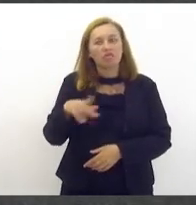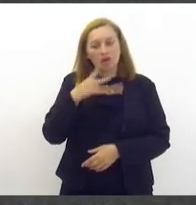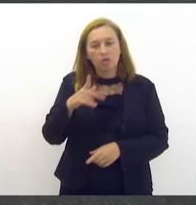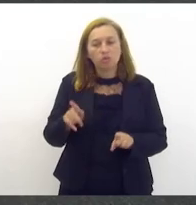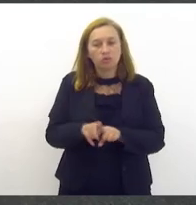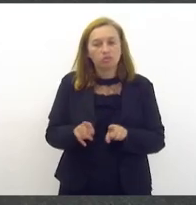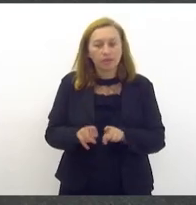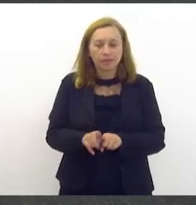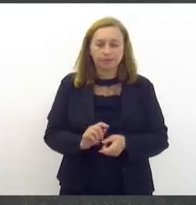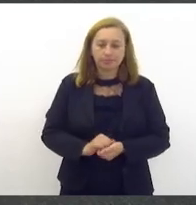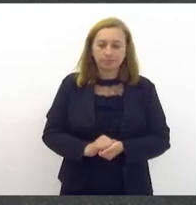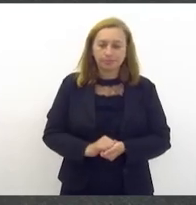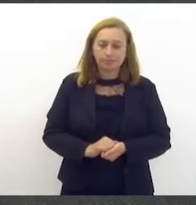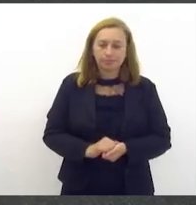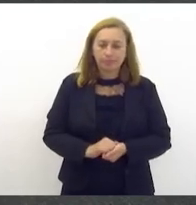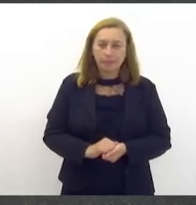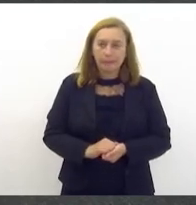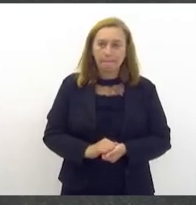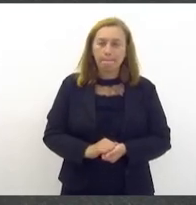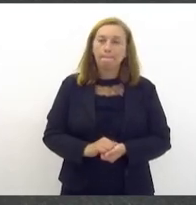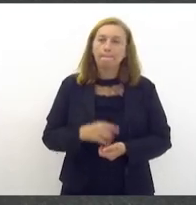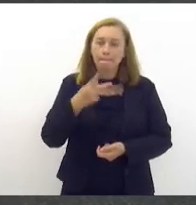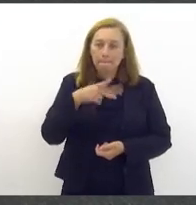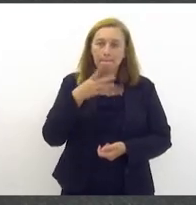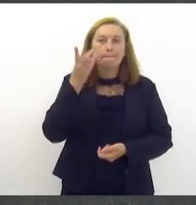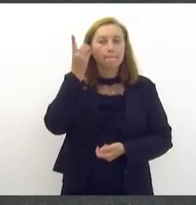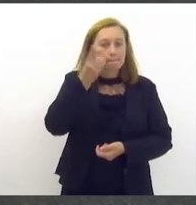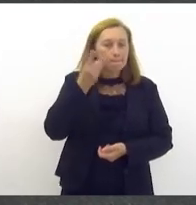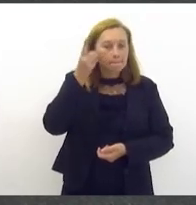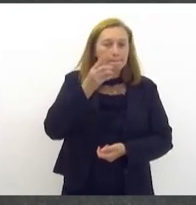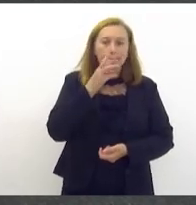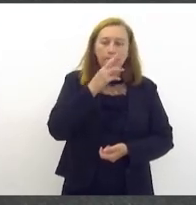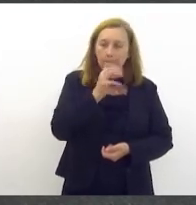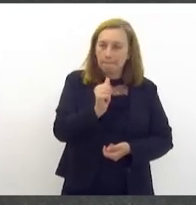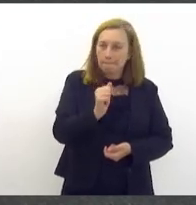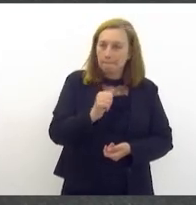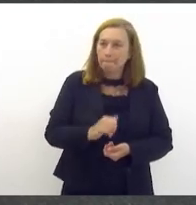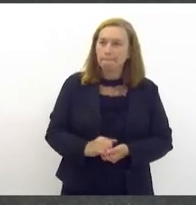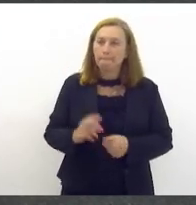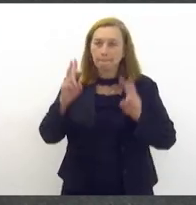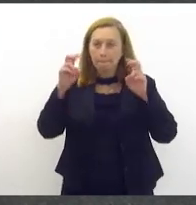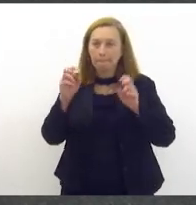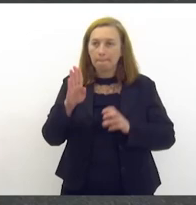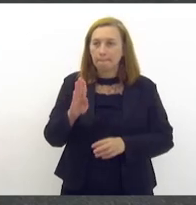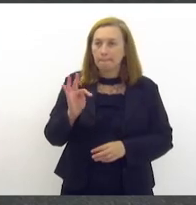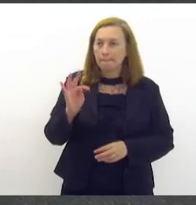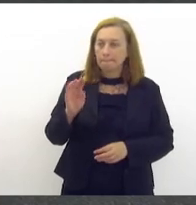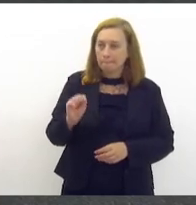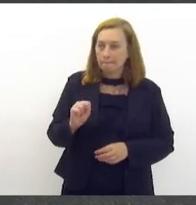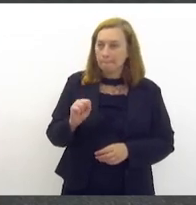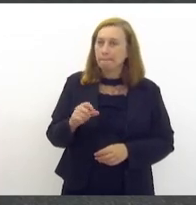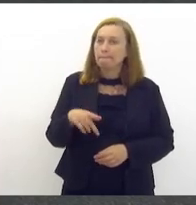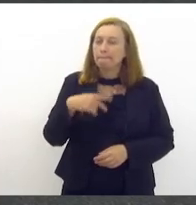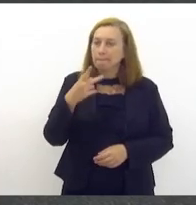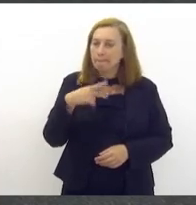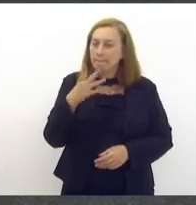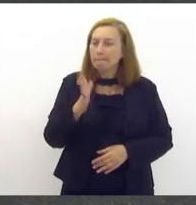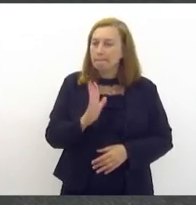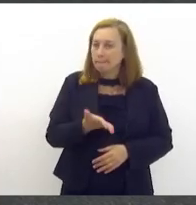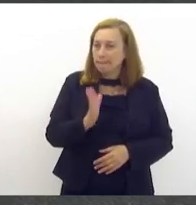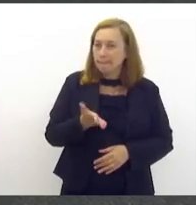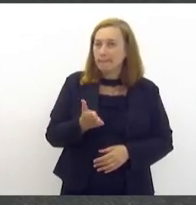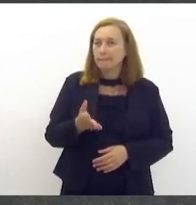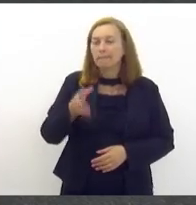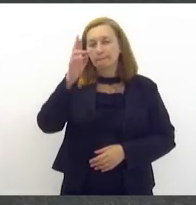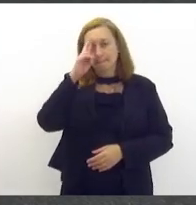falou também, e falei já com o deputado Amorim, deputado Felipe Pobel, que é a questão das blitz. Eu tinha falado já com Vossa